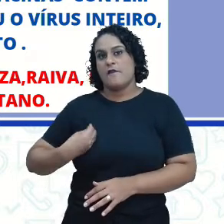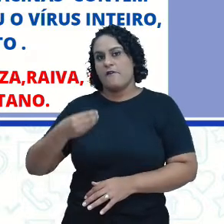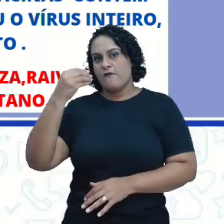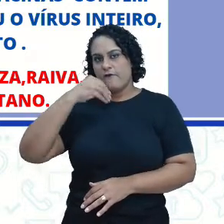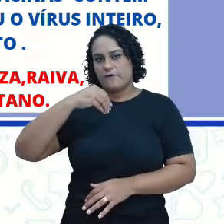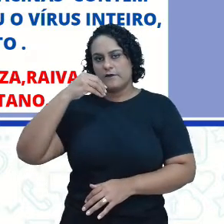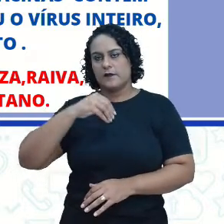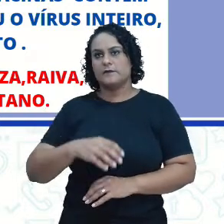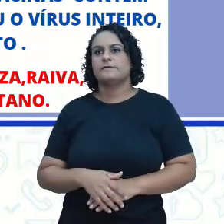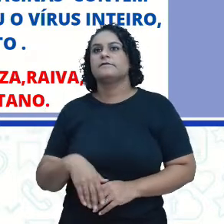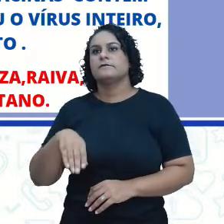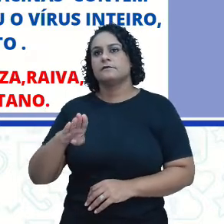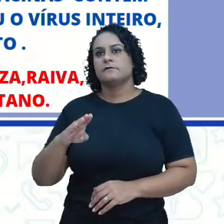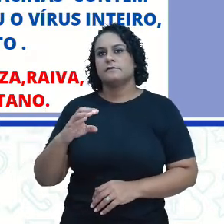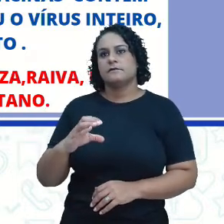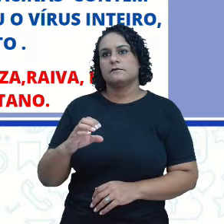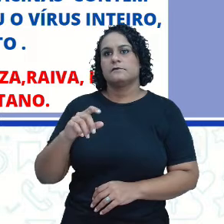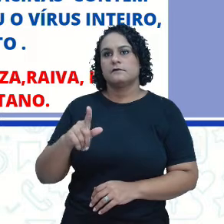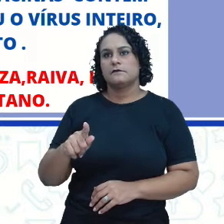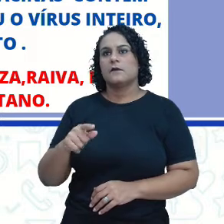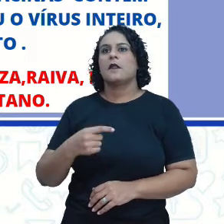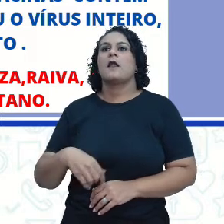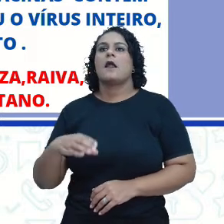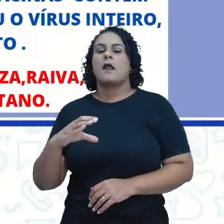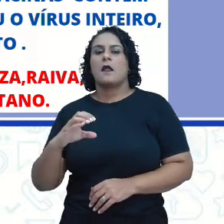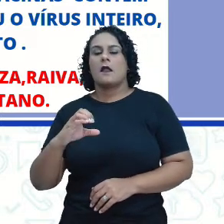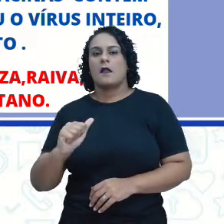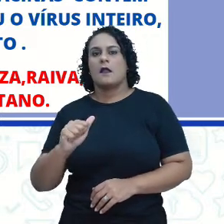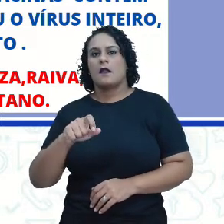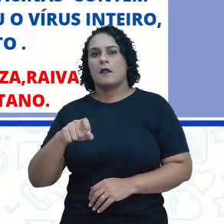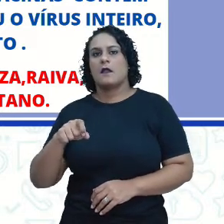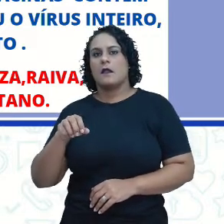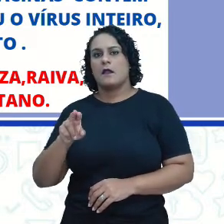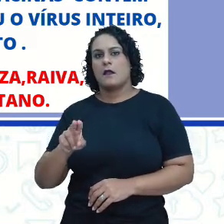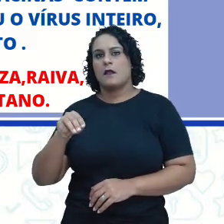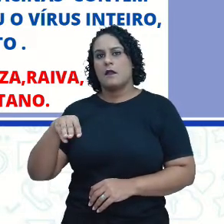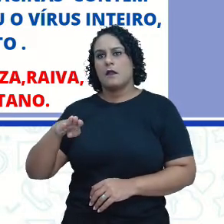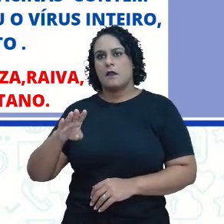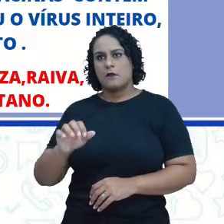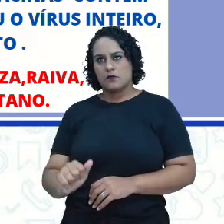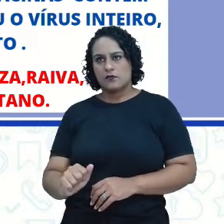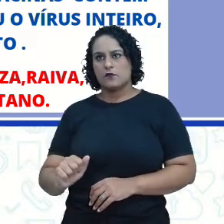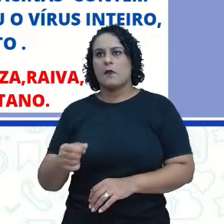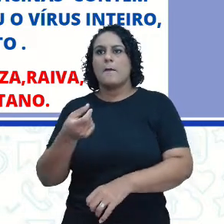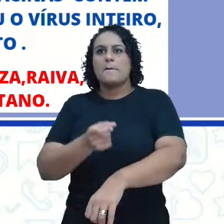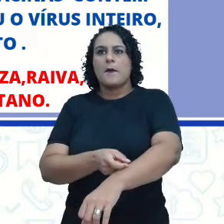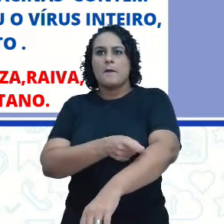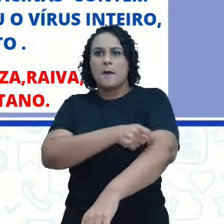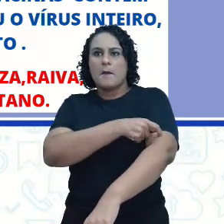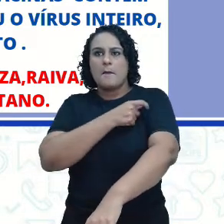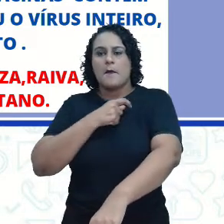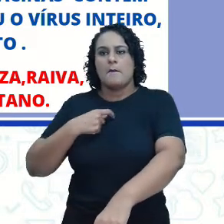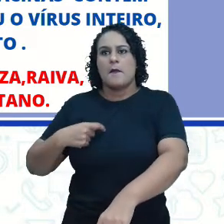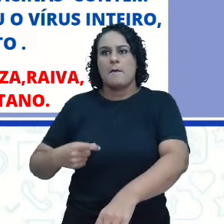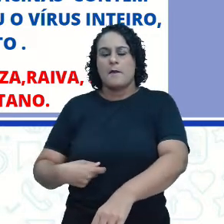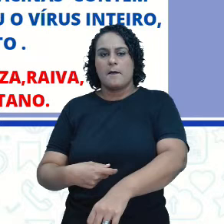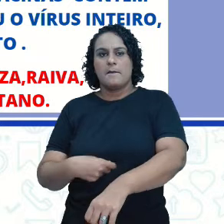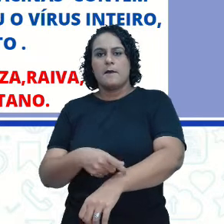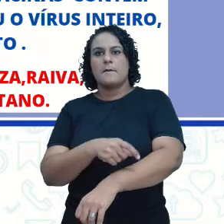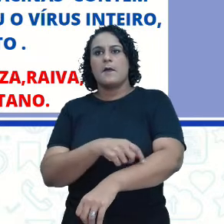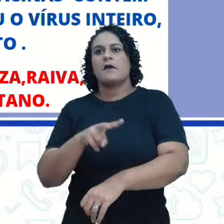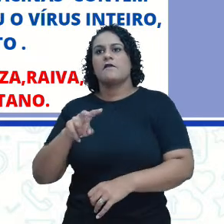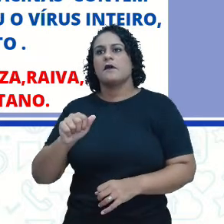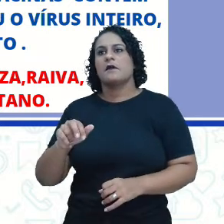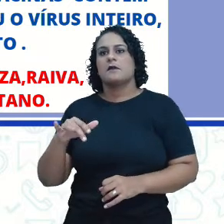ó. BCG, cachumba, poliomielite, rubéola, sarampo e varicela. E aí, nos vírus